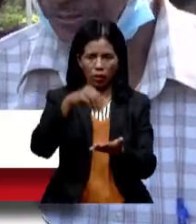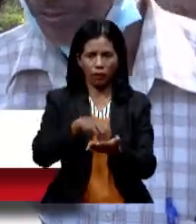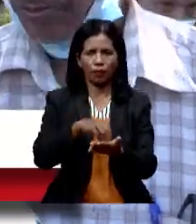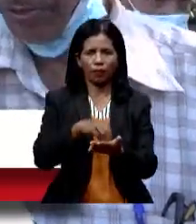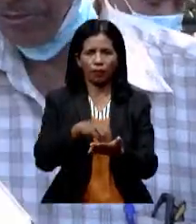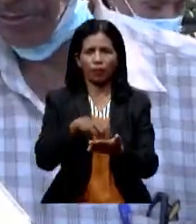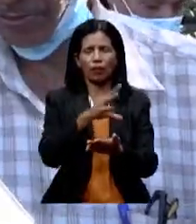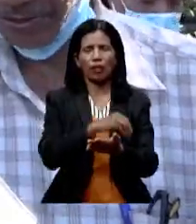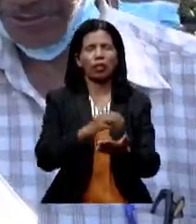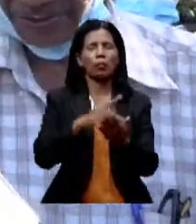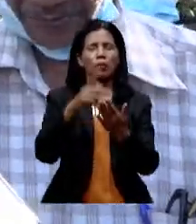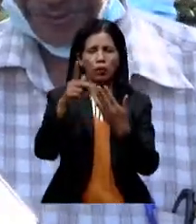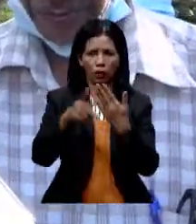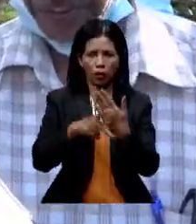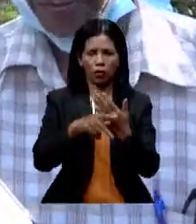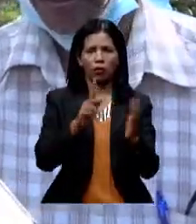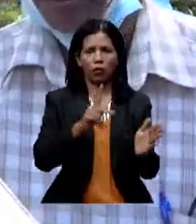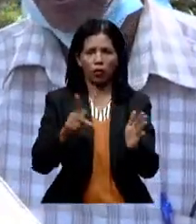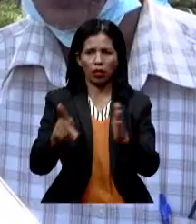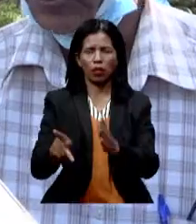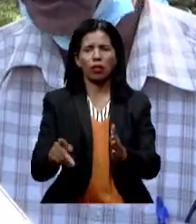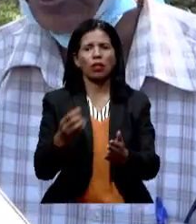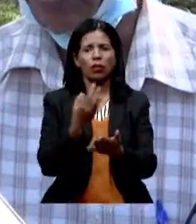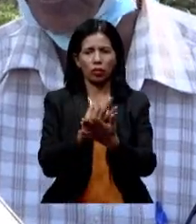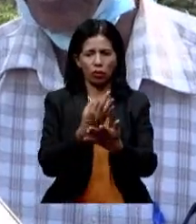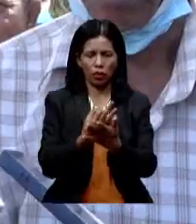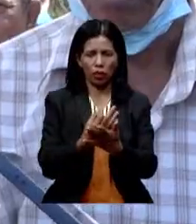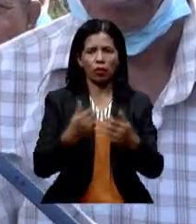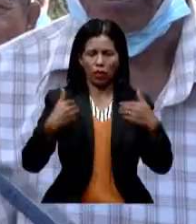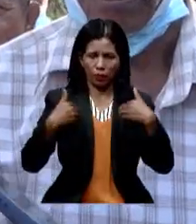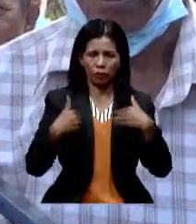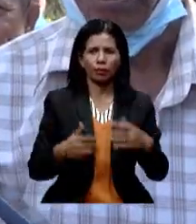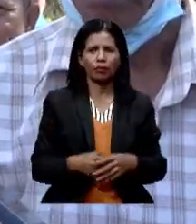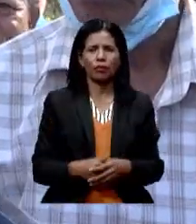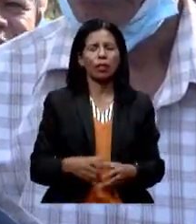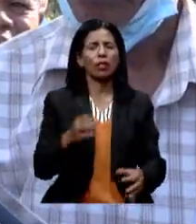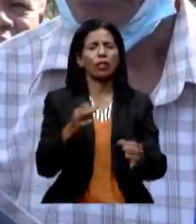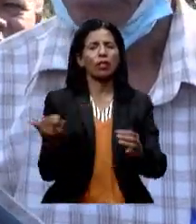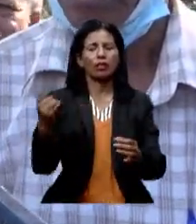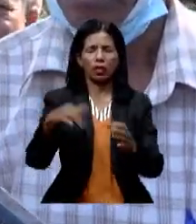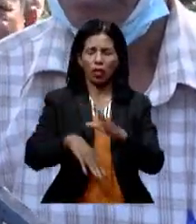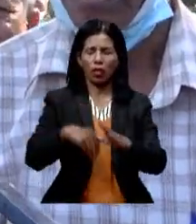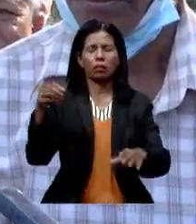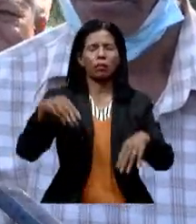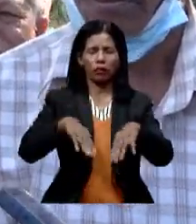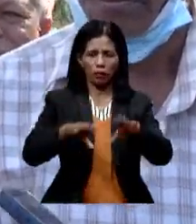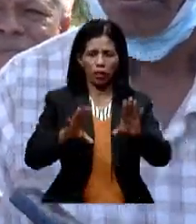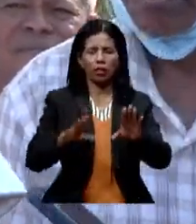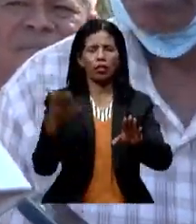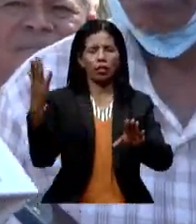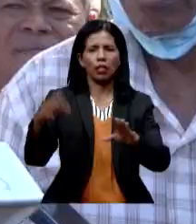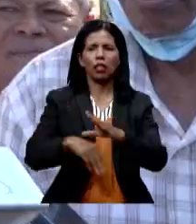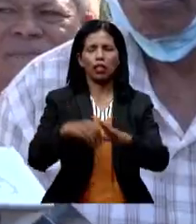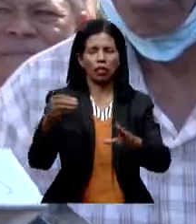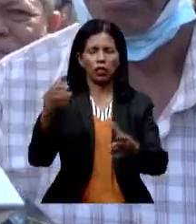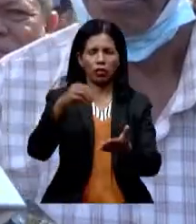ni programa para tu plano para tu bela orsamento ia ni tu intuan ia sir ne be makhalai sai ba fang he liur para tu